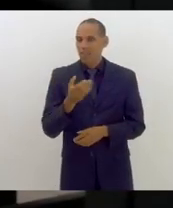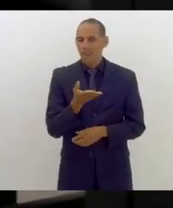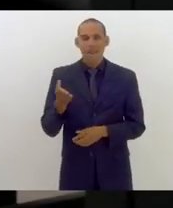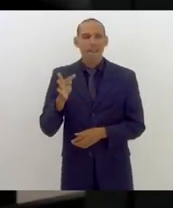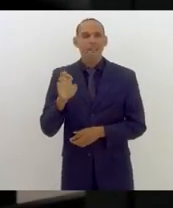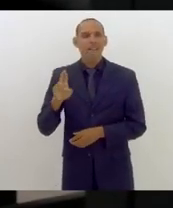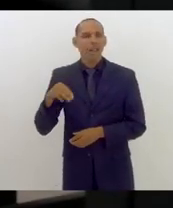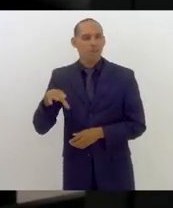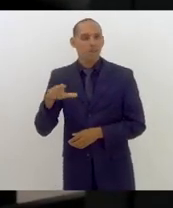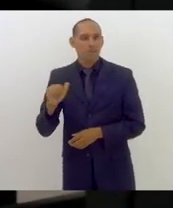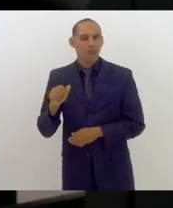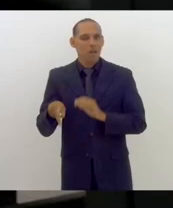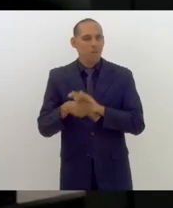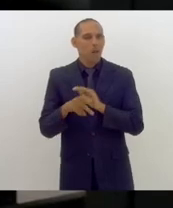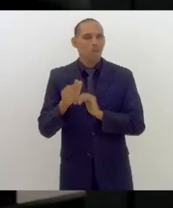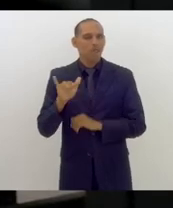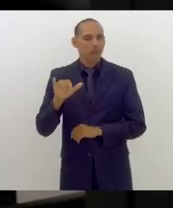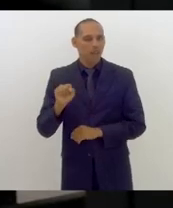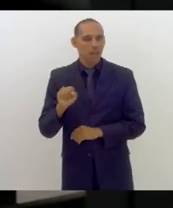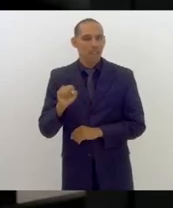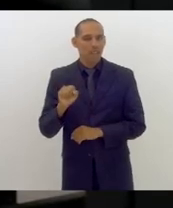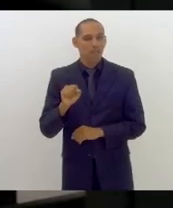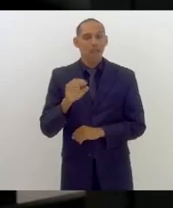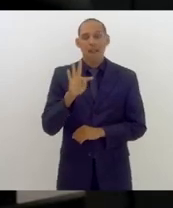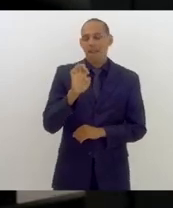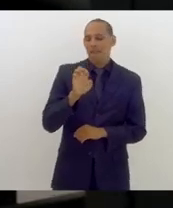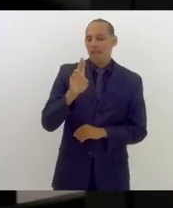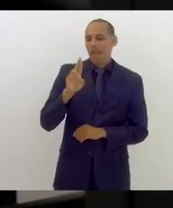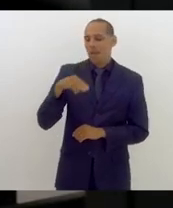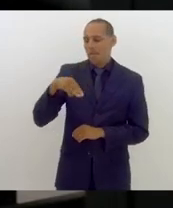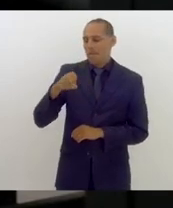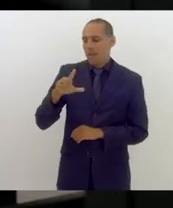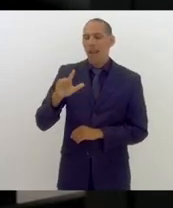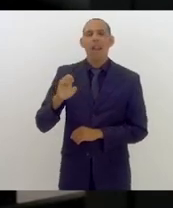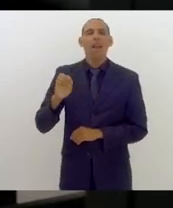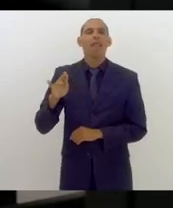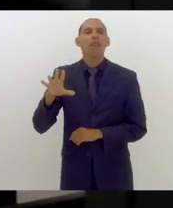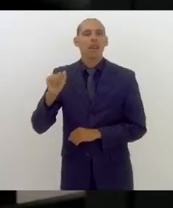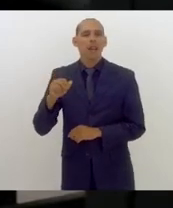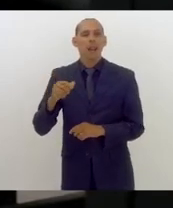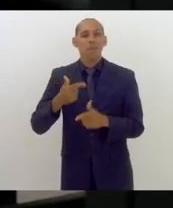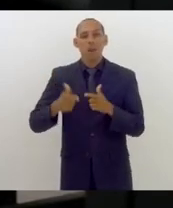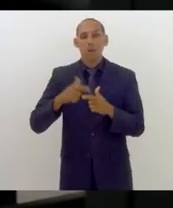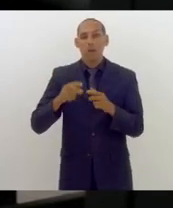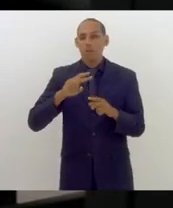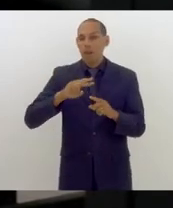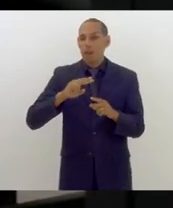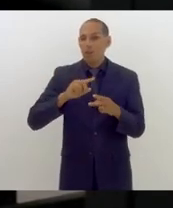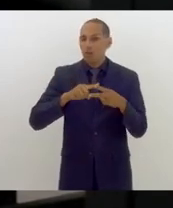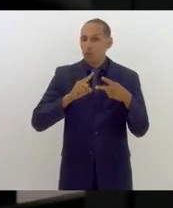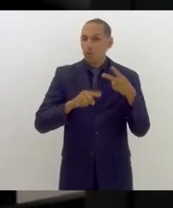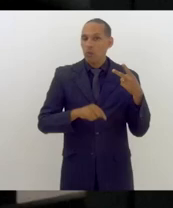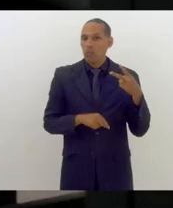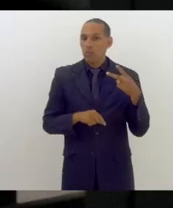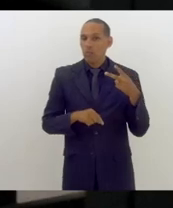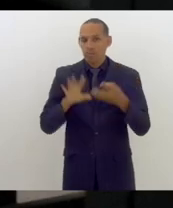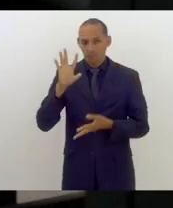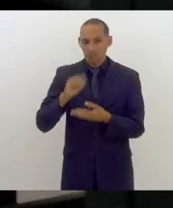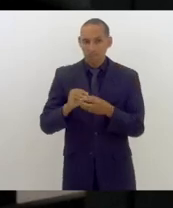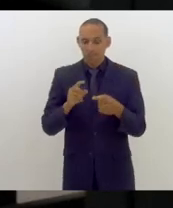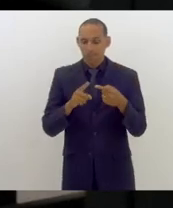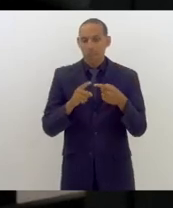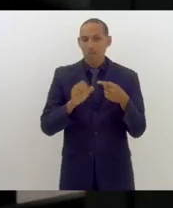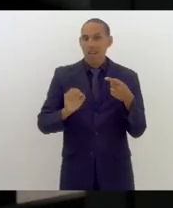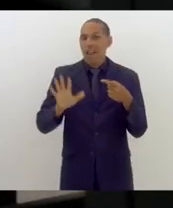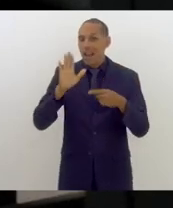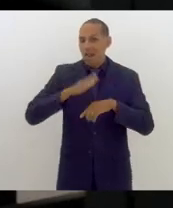movidas a gás e termelétrica ela tem problema duplo por assim dizer se eu for resumir Primeiro ela é mais